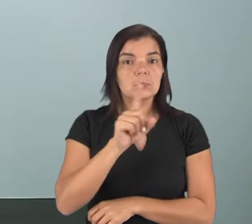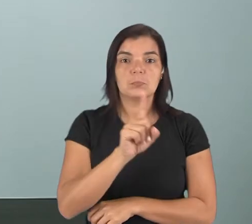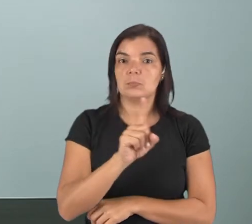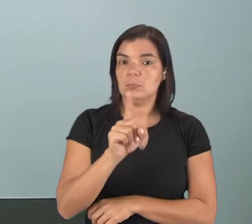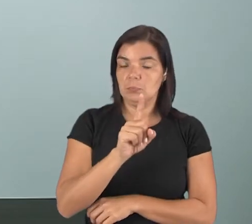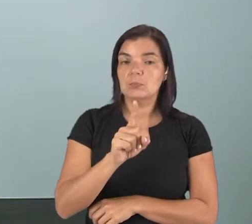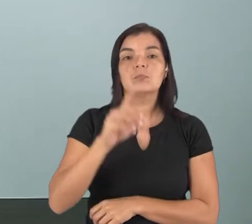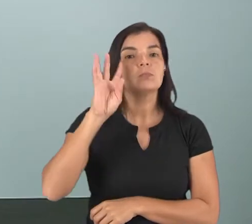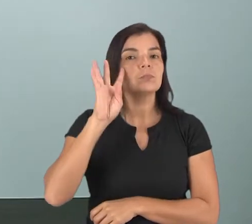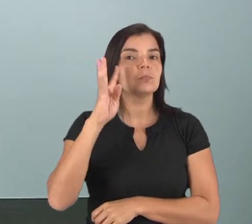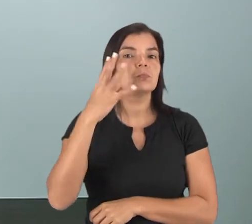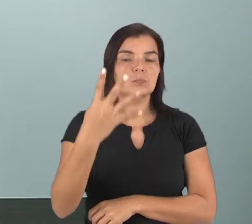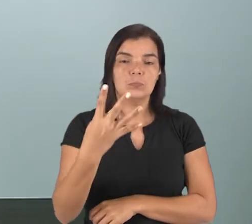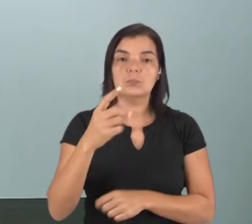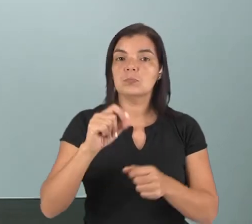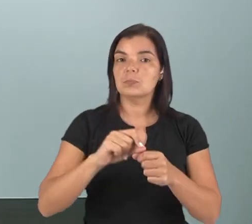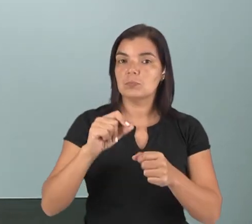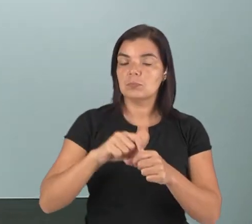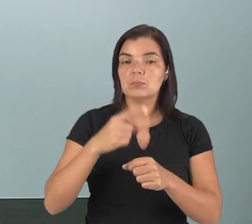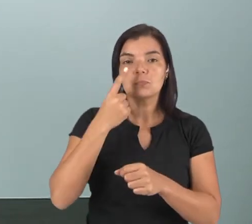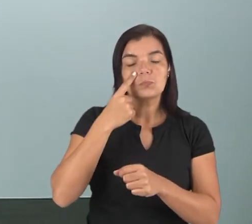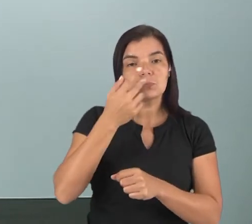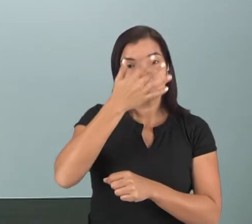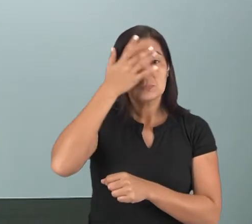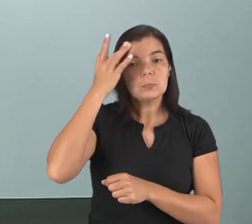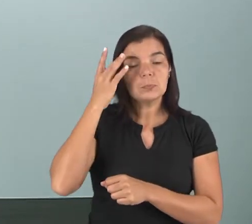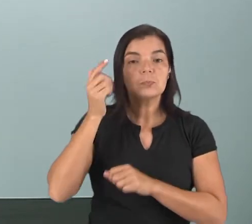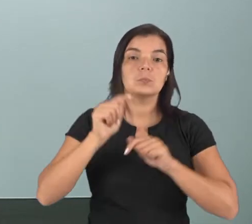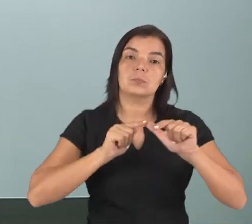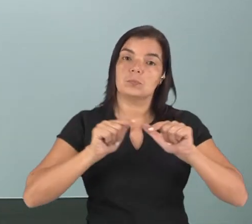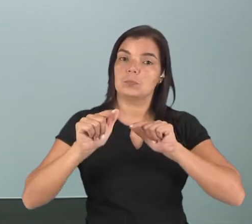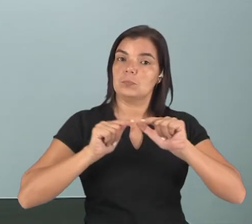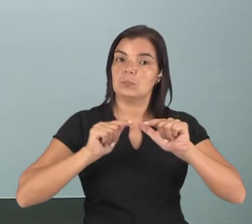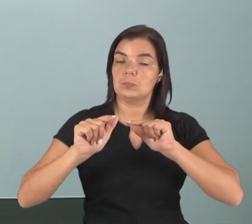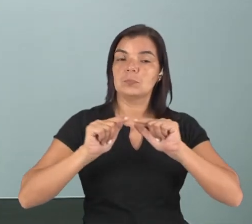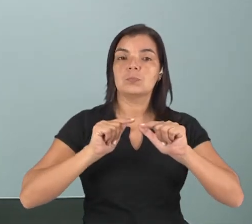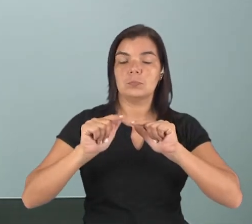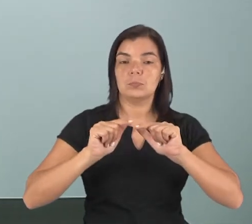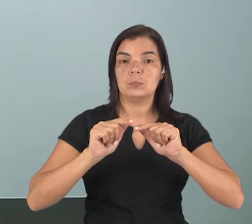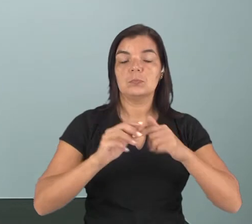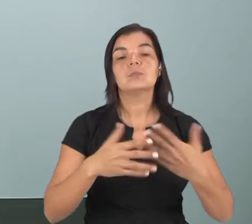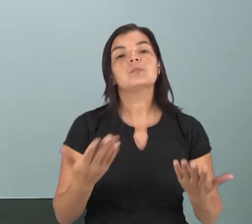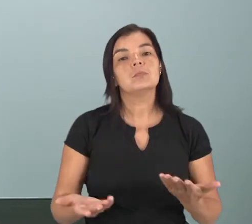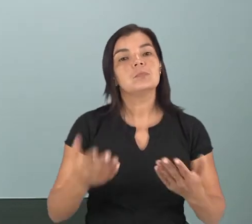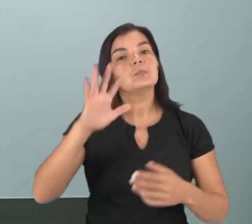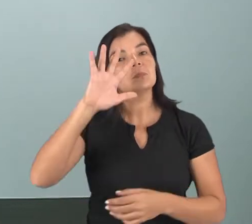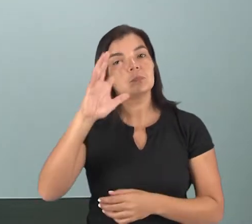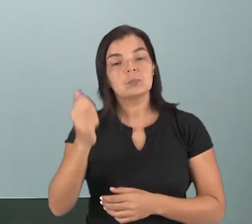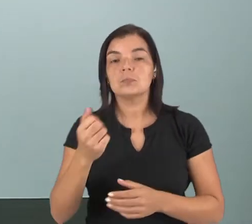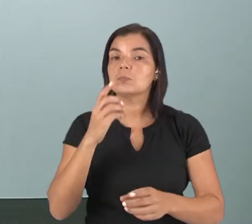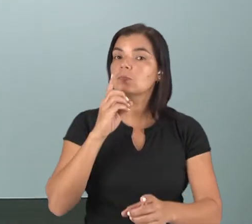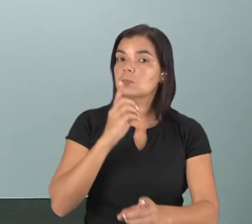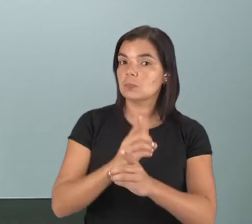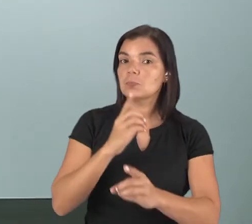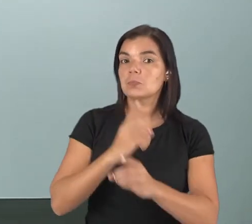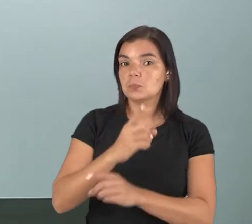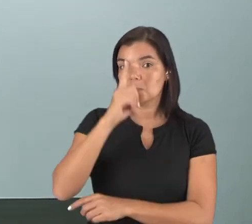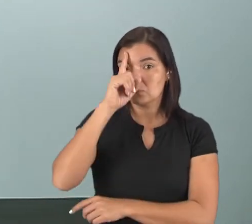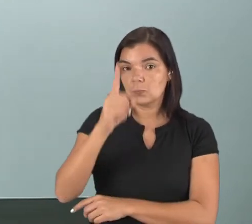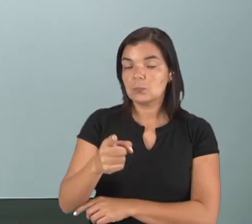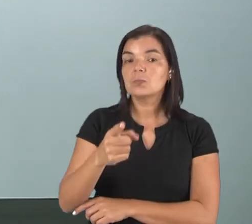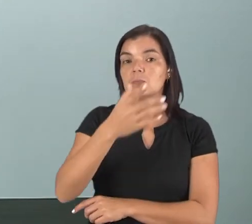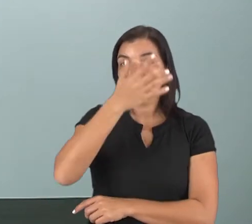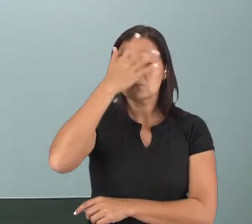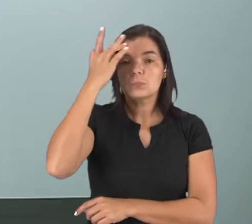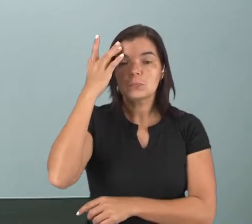eles resolveram fazer essa busca de pessoas para trabalhar para eles, foram na África, acharam que era um dono